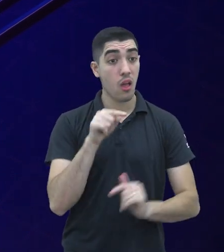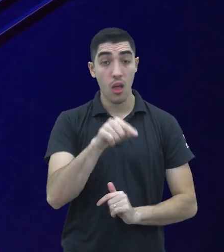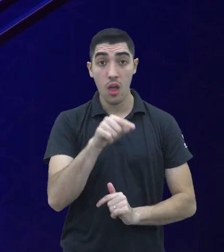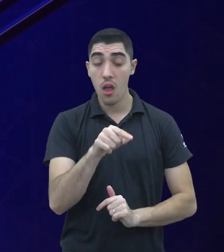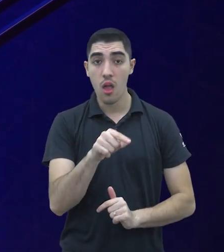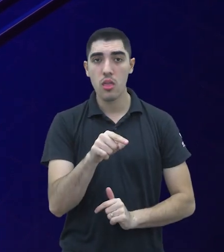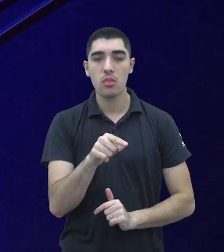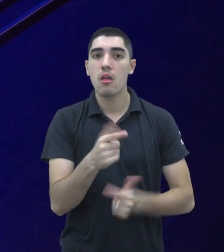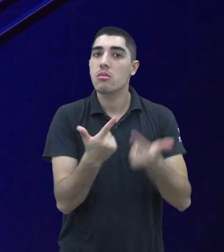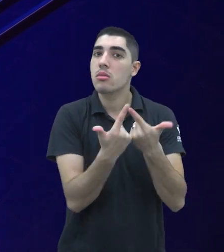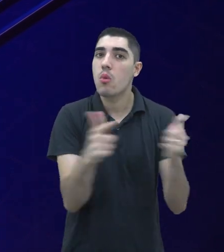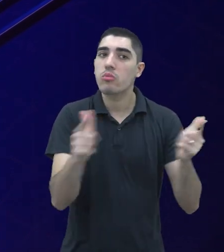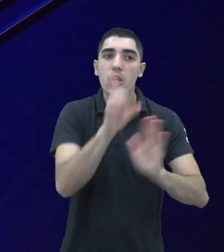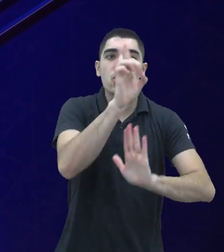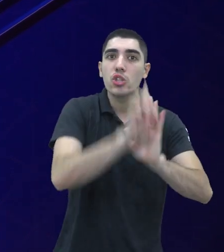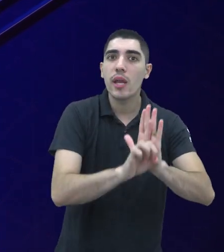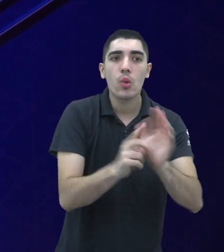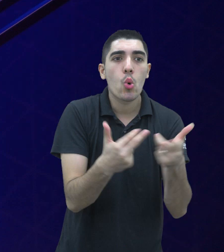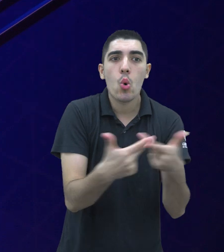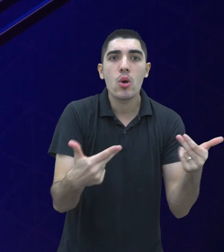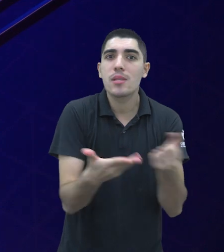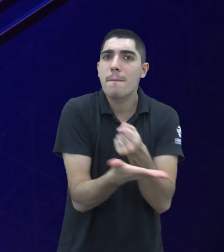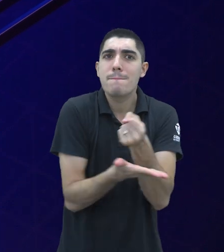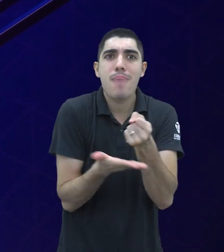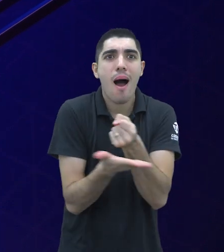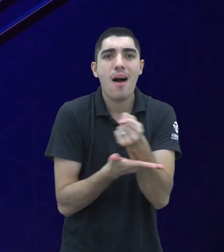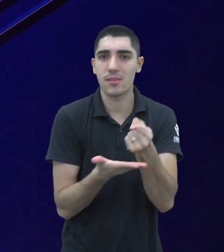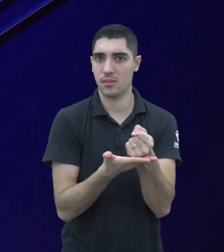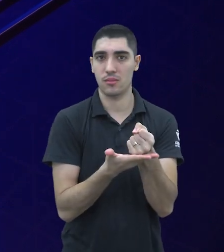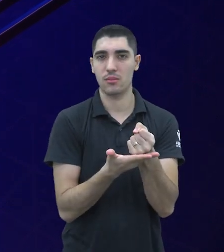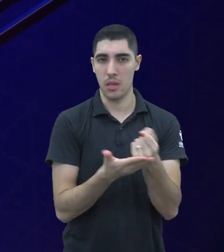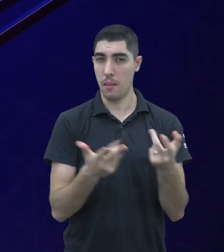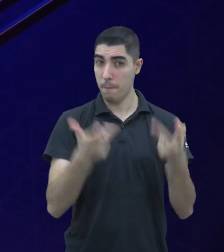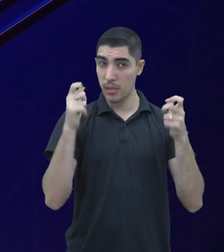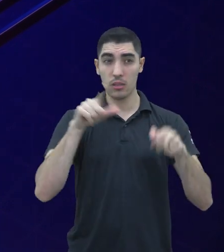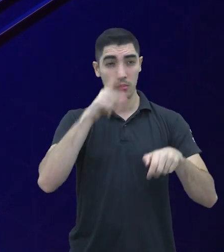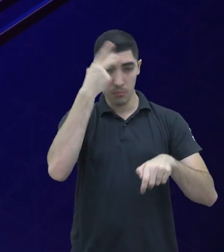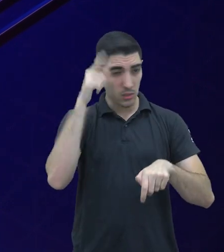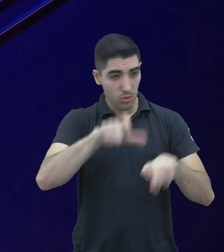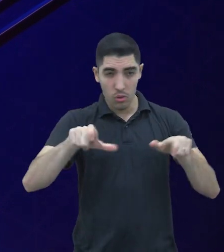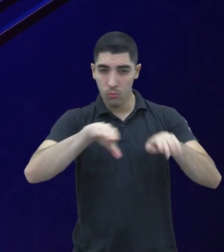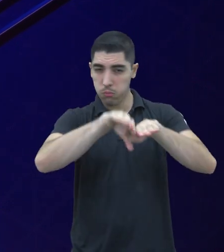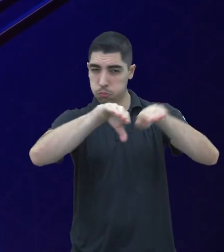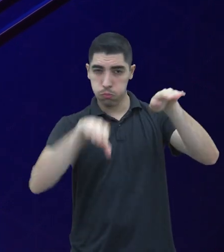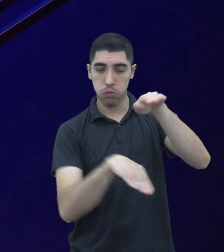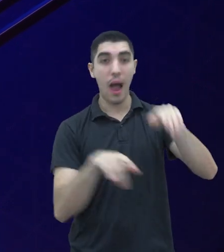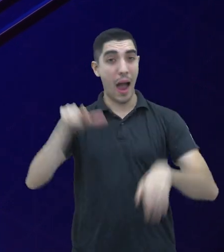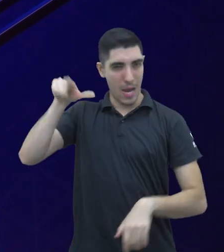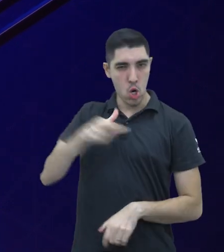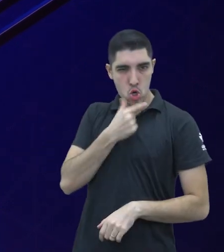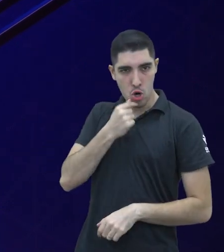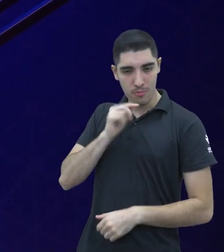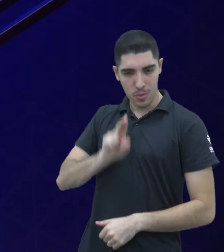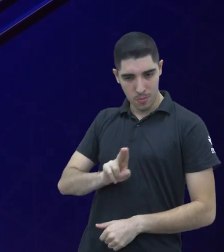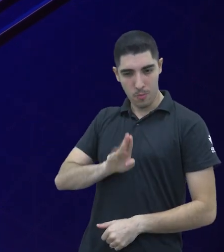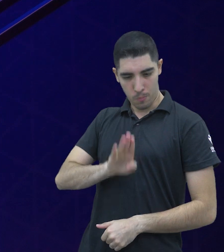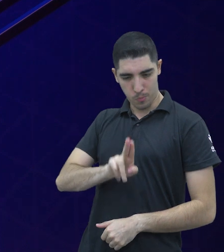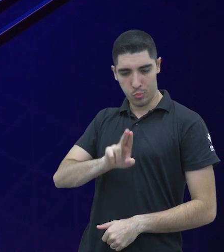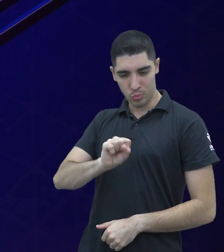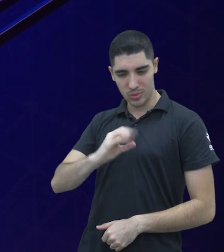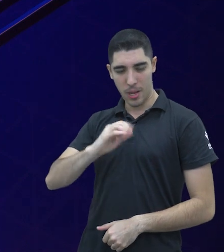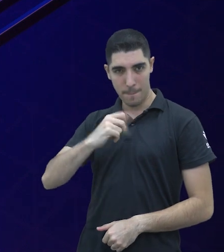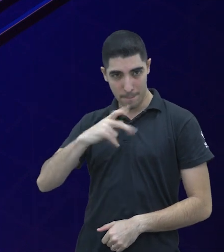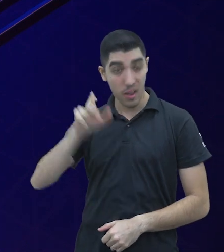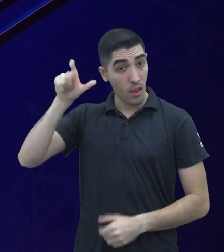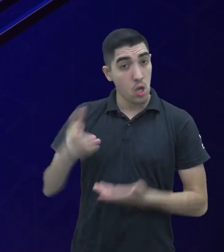não tem direitos básicos, né? Não mostra essa desigualdade muito grande ali. Então, o Buscapé, por exemplo, ele é um